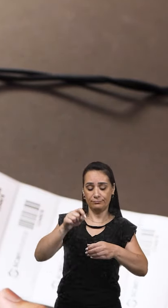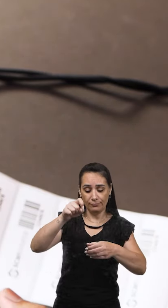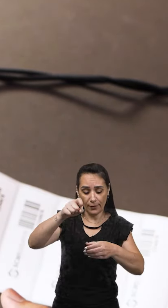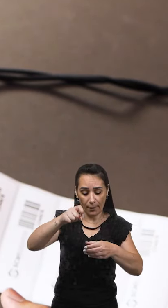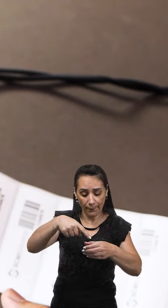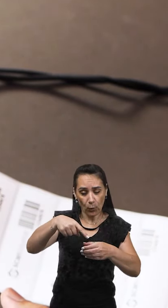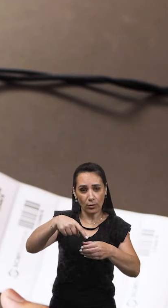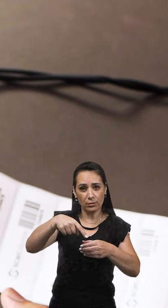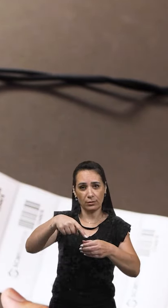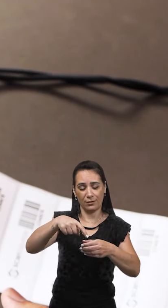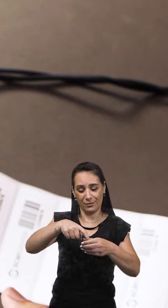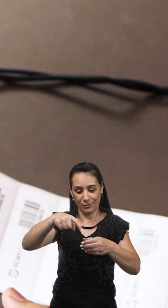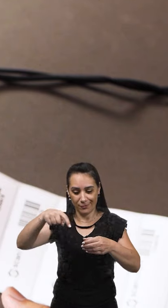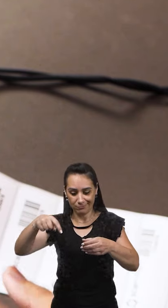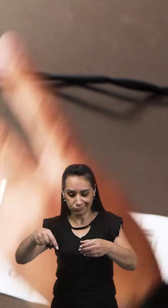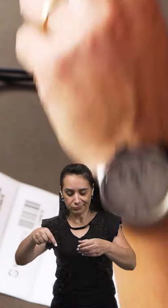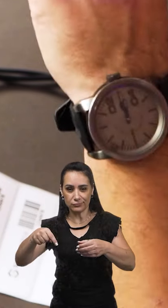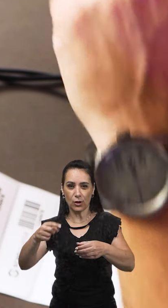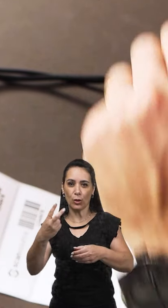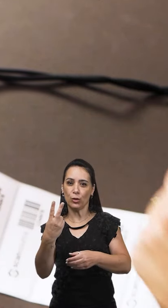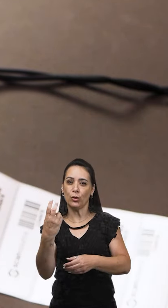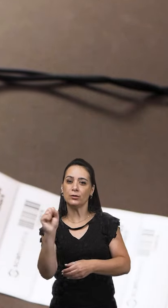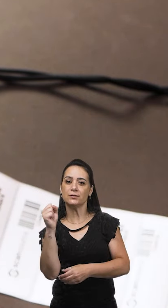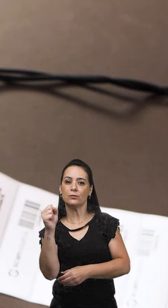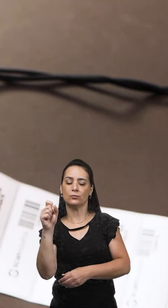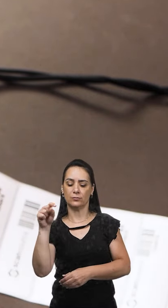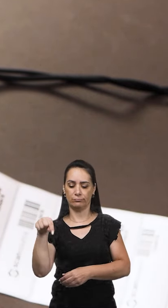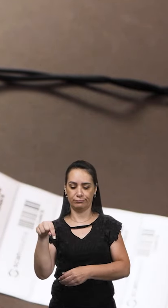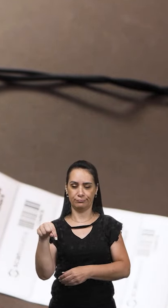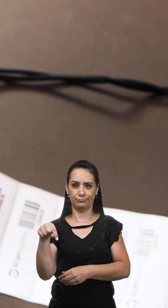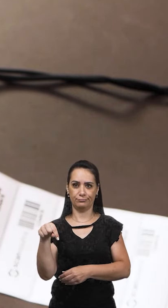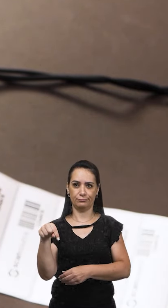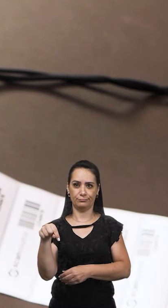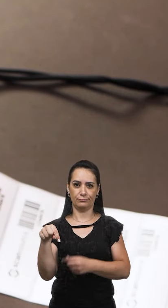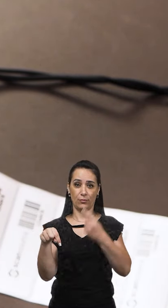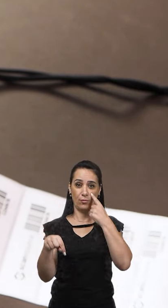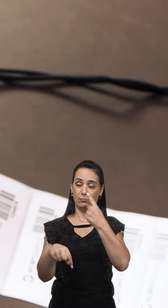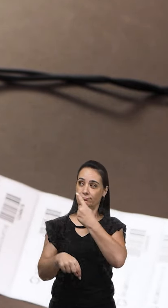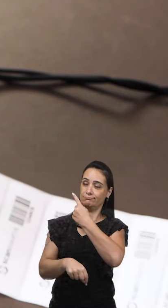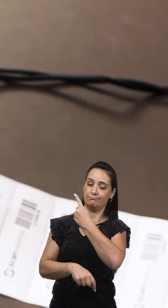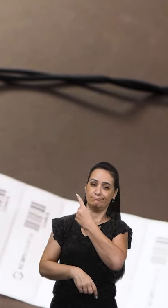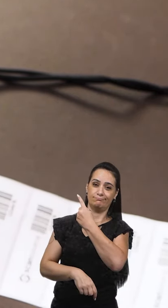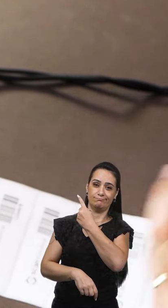aqui, aperto este botão ao lado durante 2 segundos.